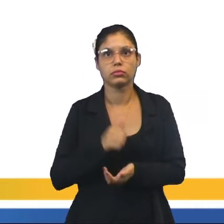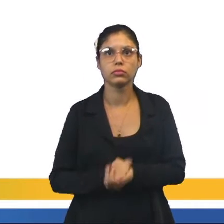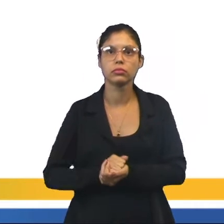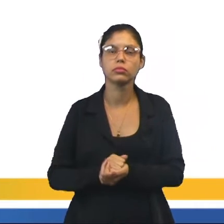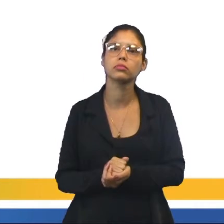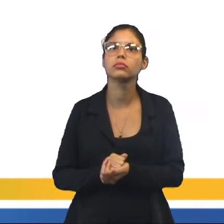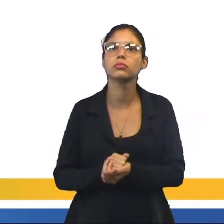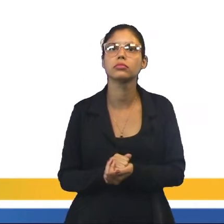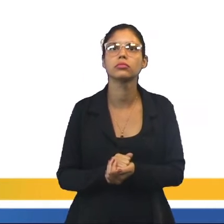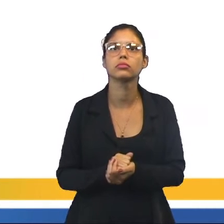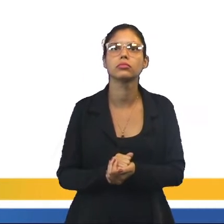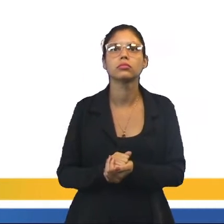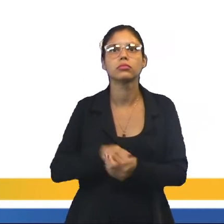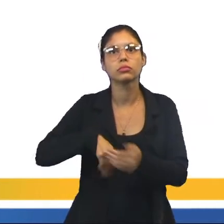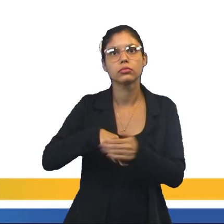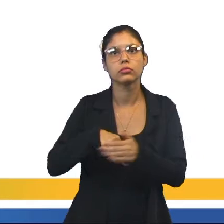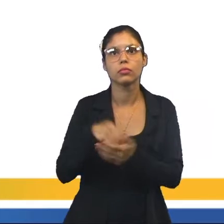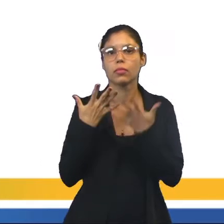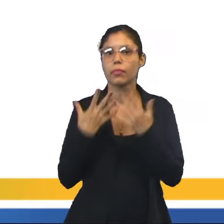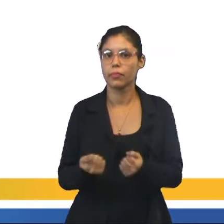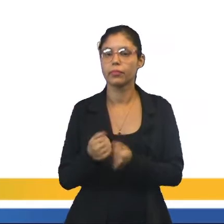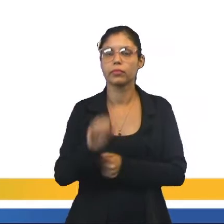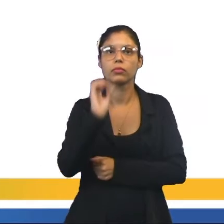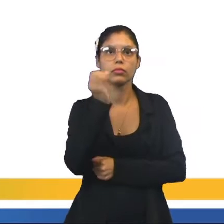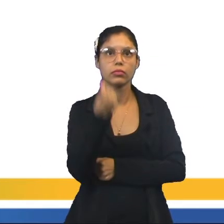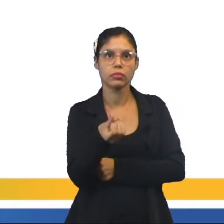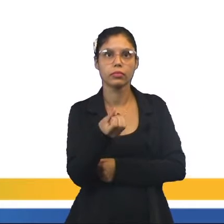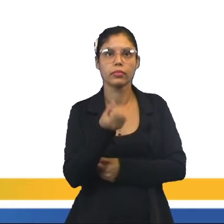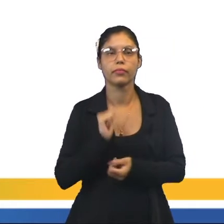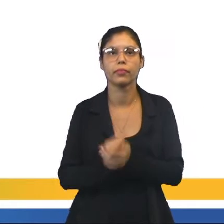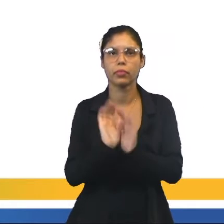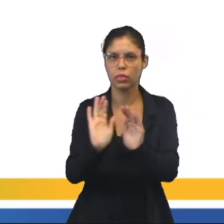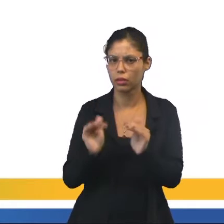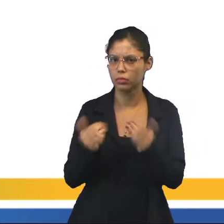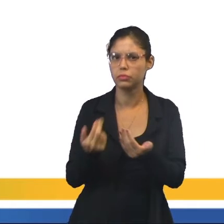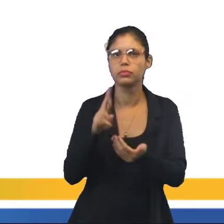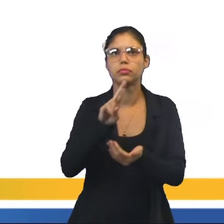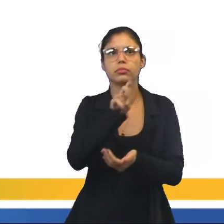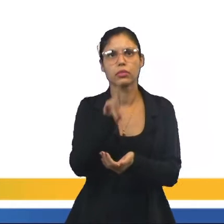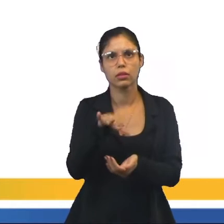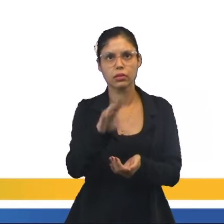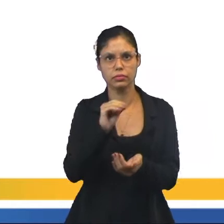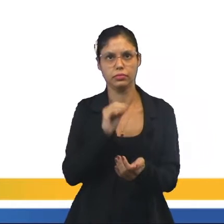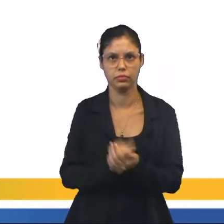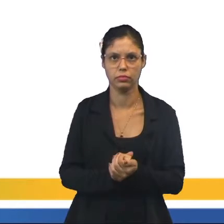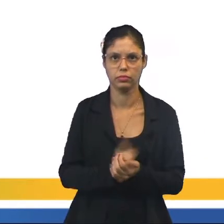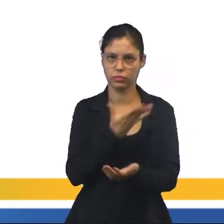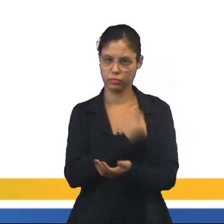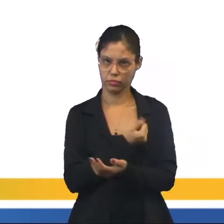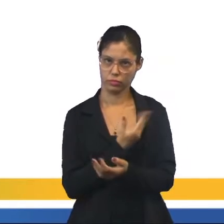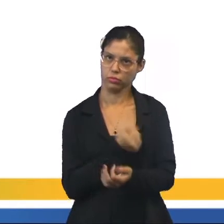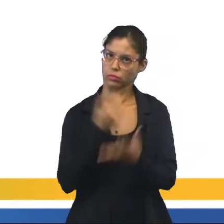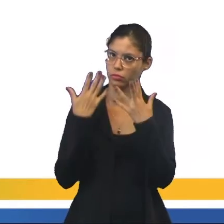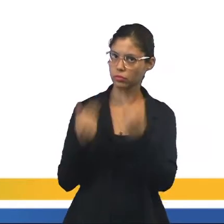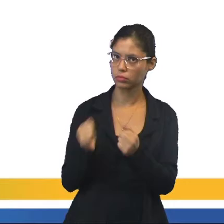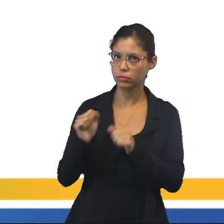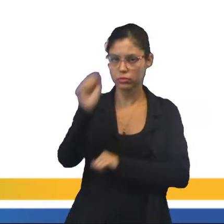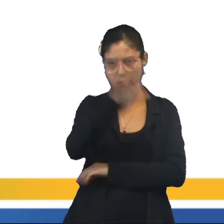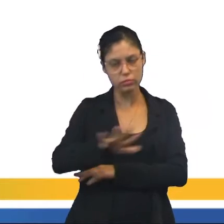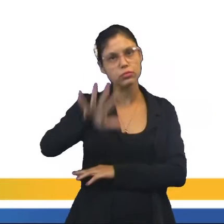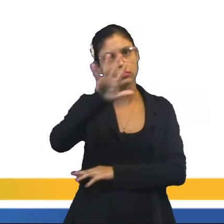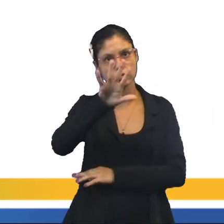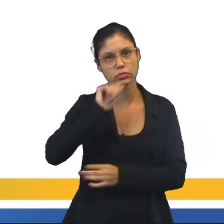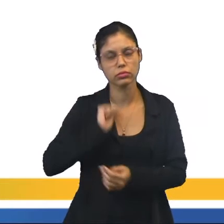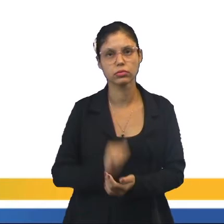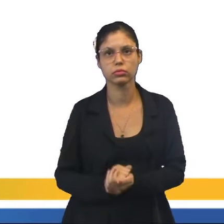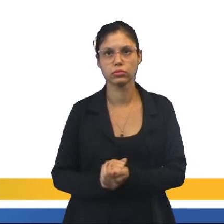que, de 14 chutes a gols, ele acertou 6. Qual a razão do número